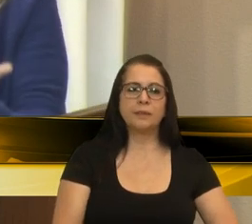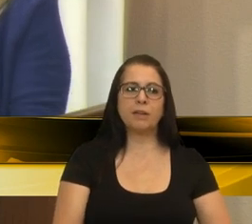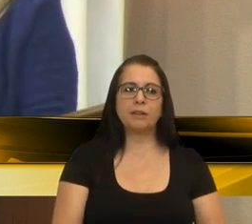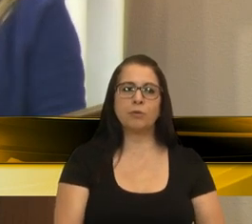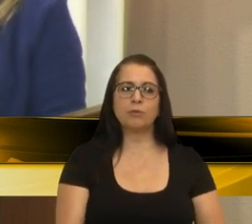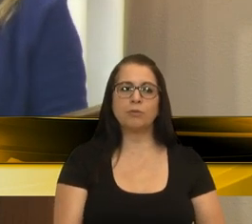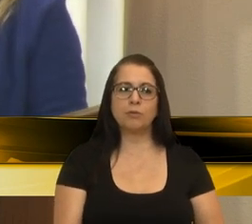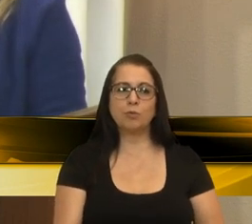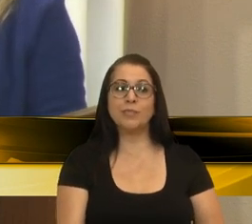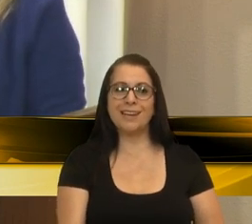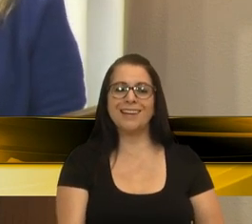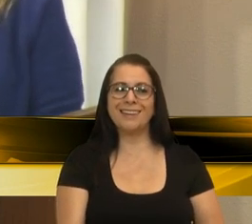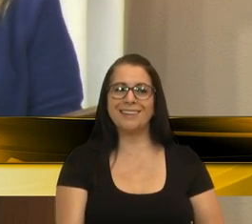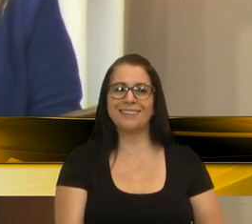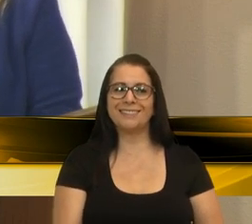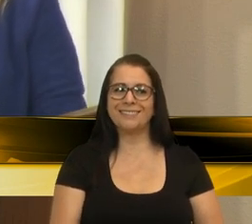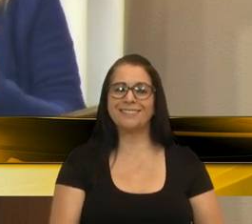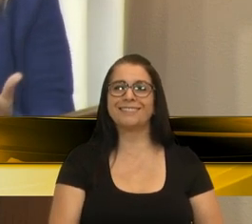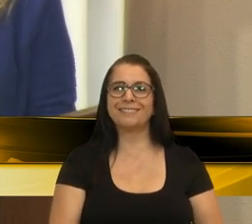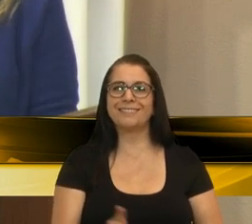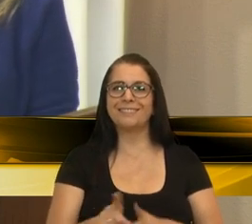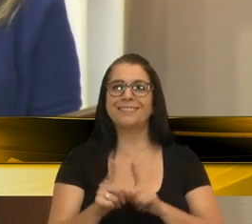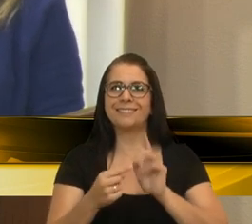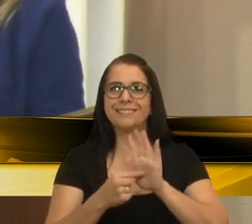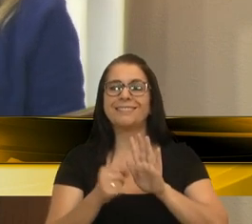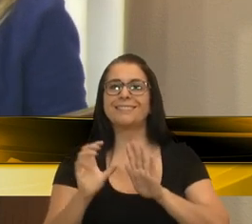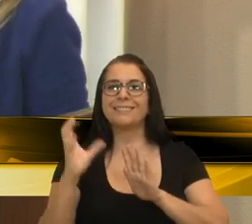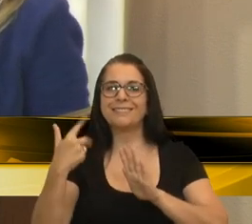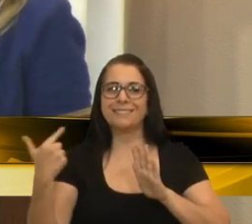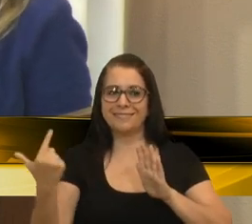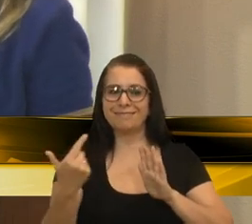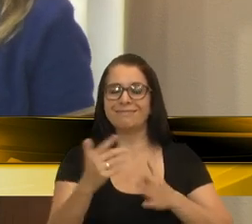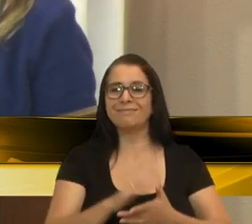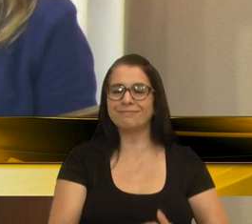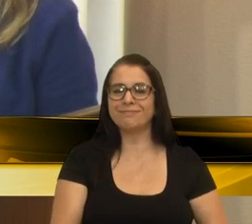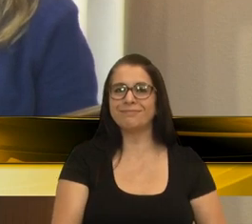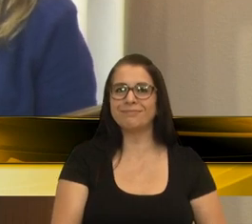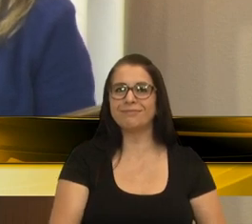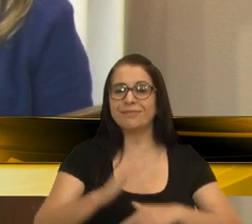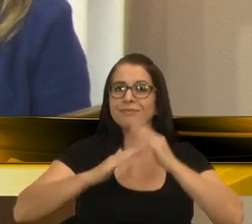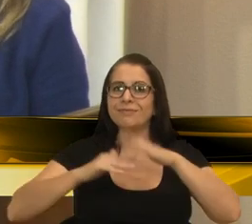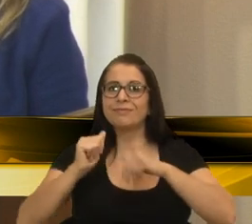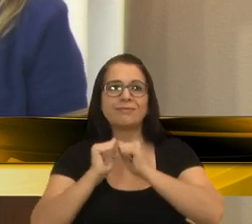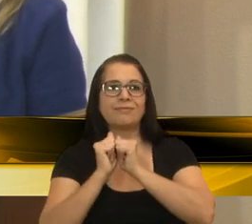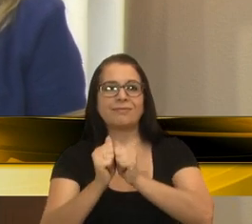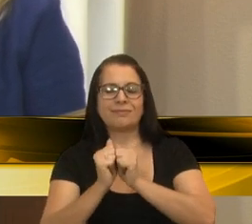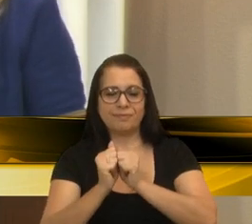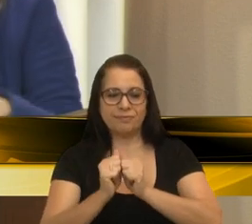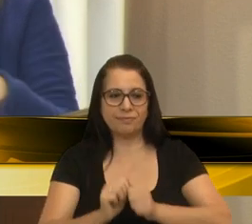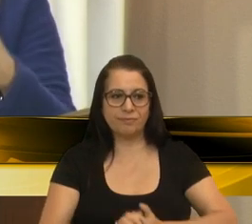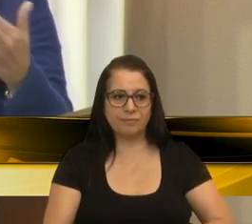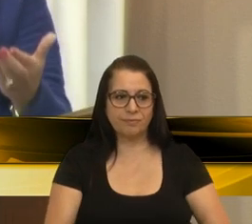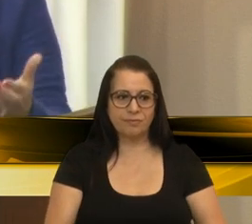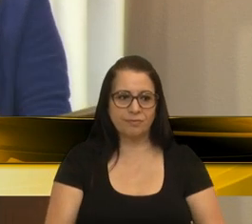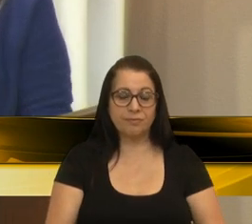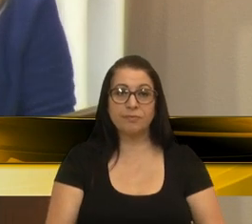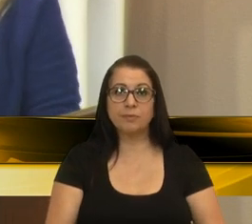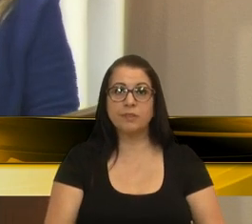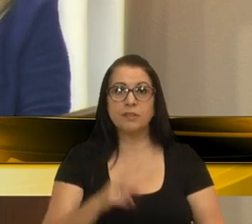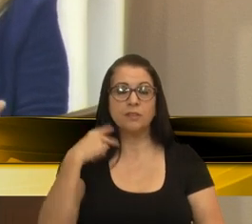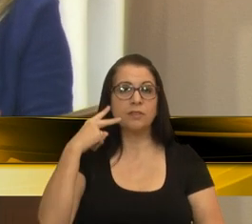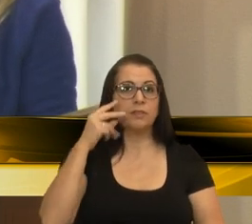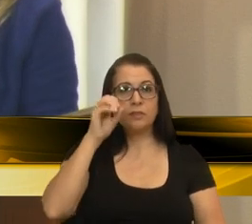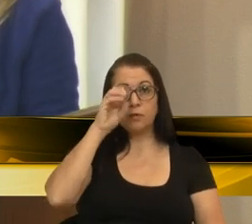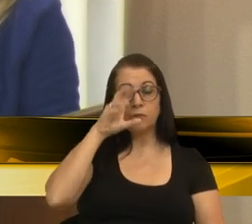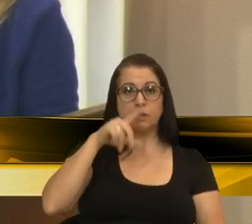sendo informado do que está acontecendo. A gente não está construindo junto. Agora, o vereador Fiuza